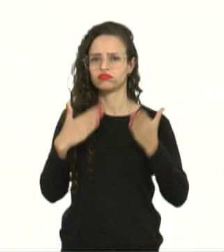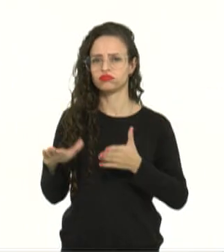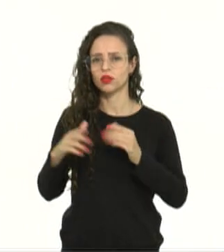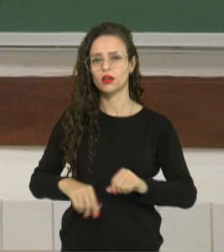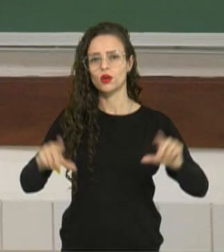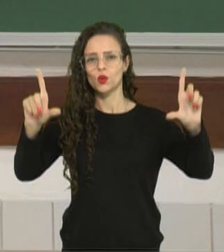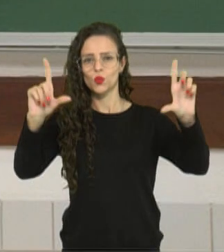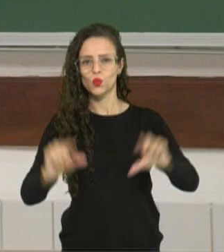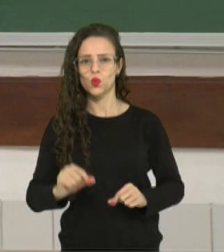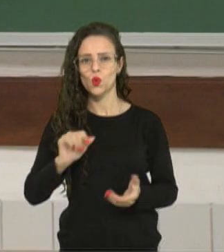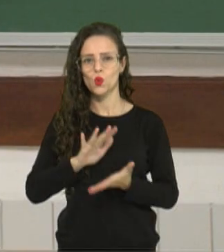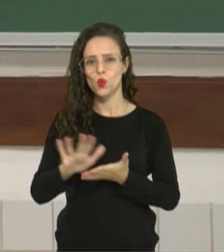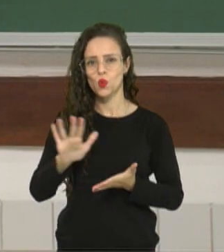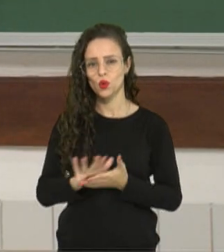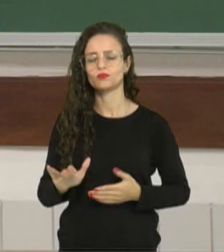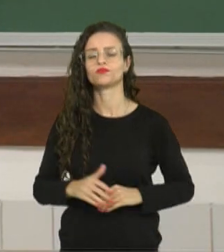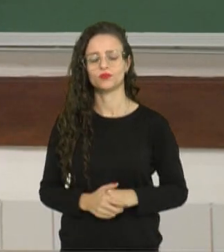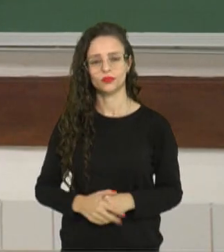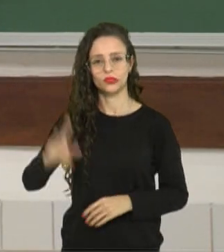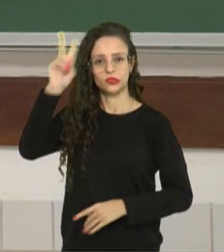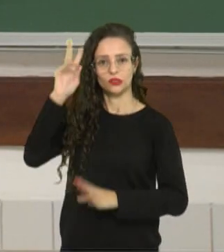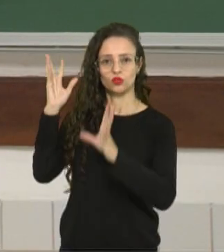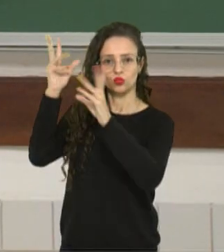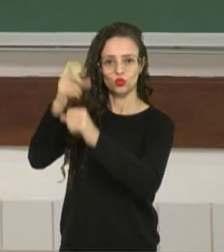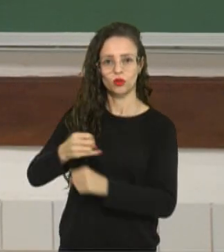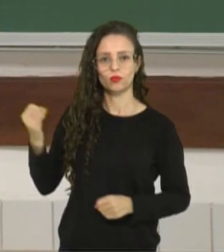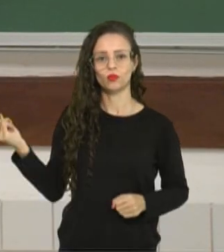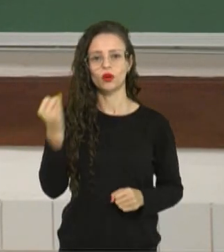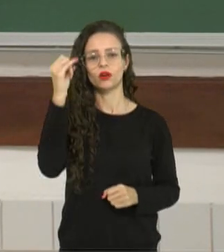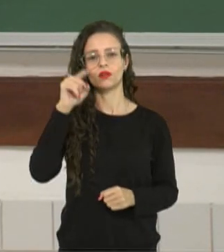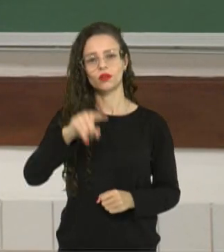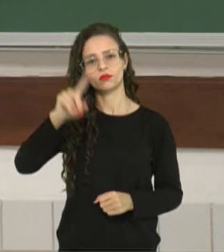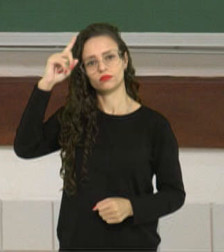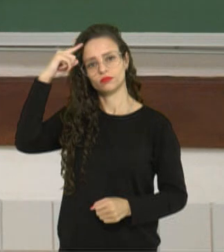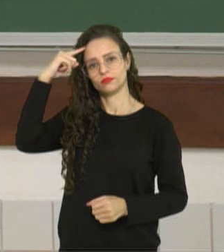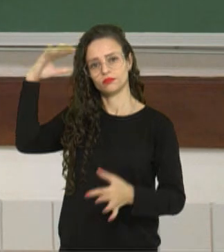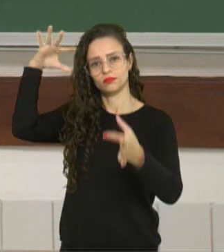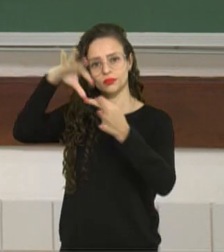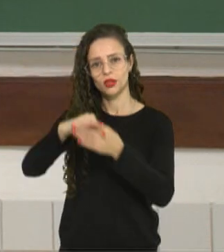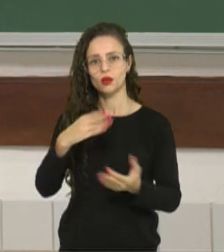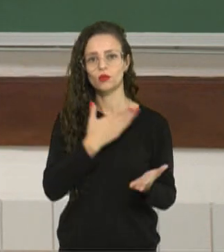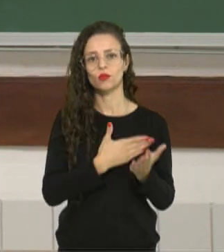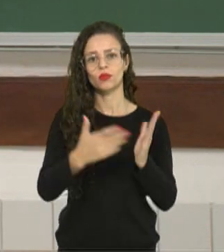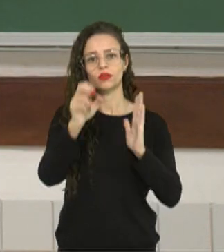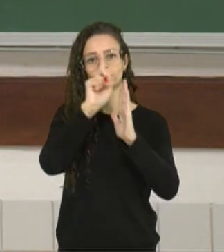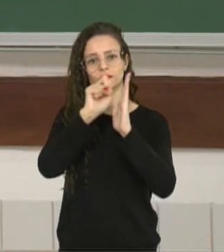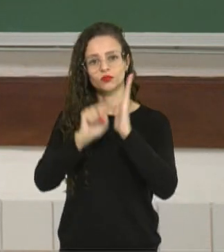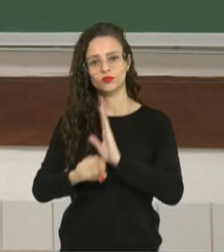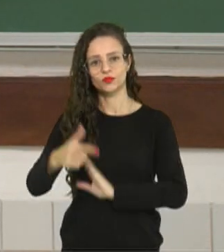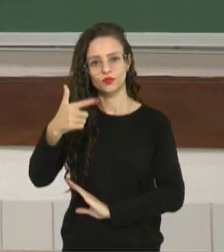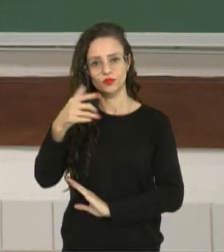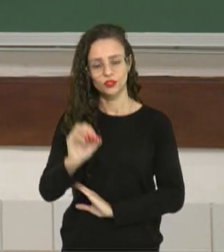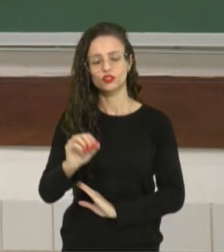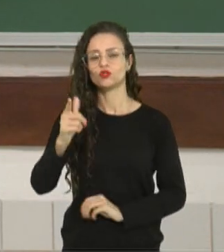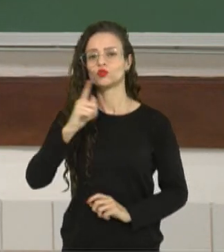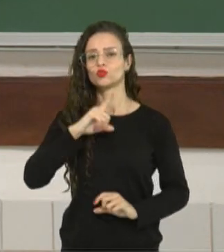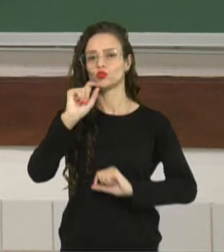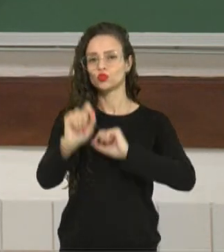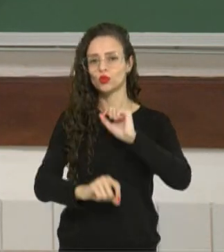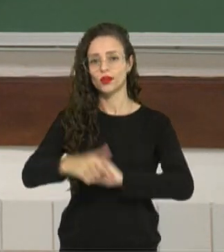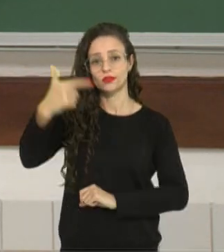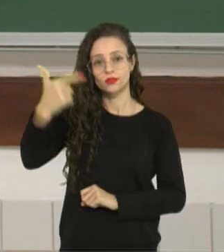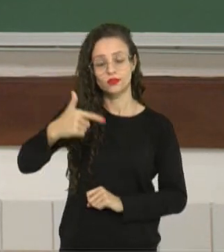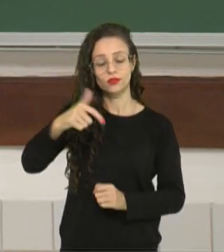custos. Recuo histórico importante que ajuda a gente a pensar. Começo do século XX, a gente tem a